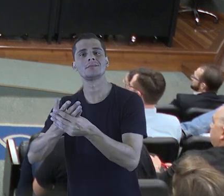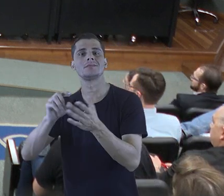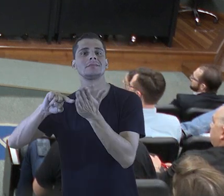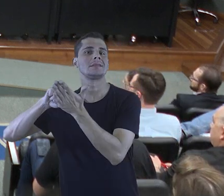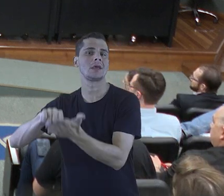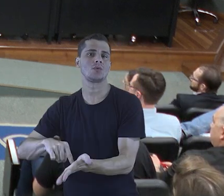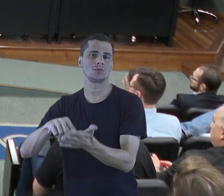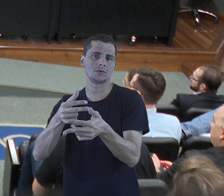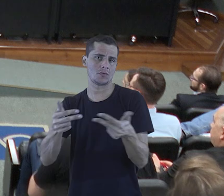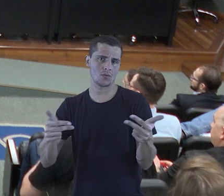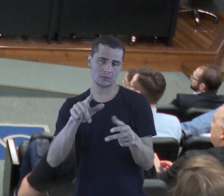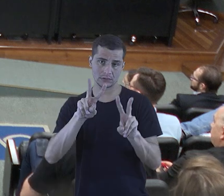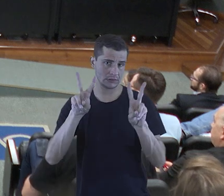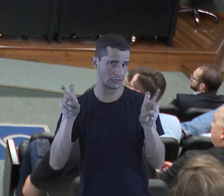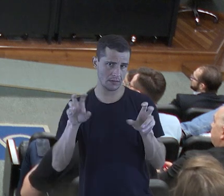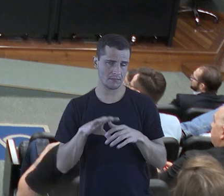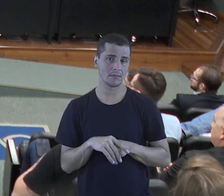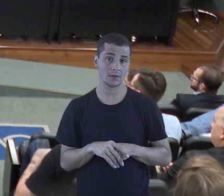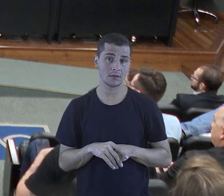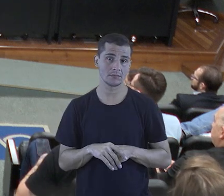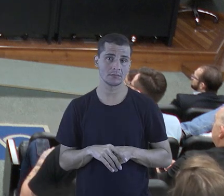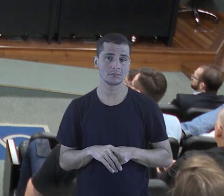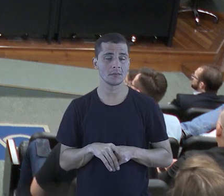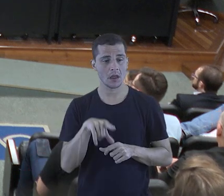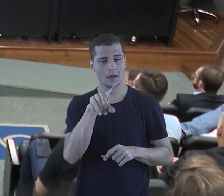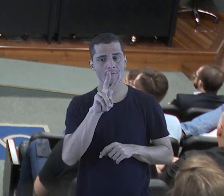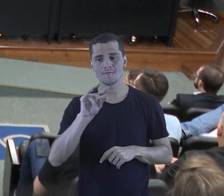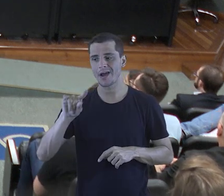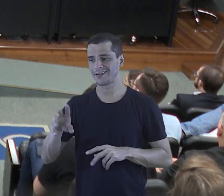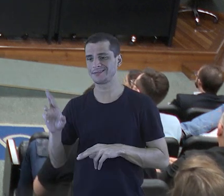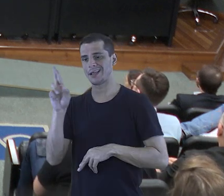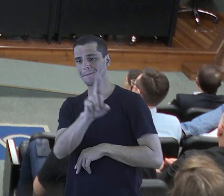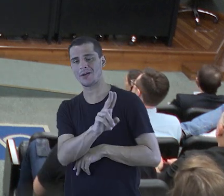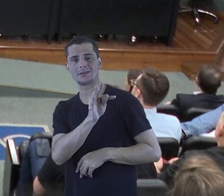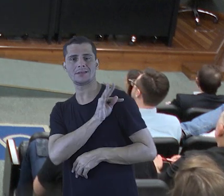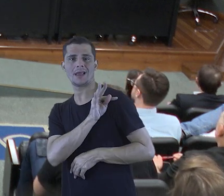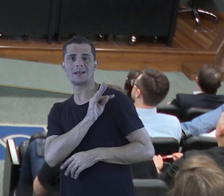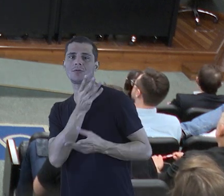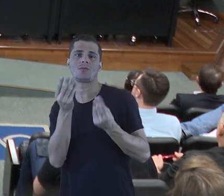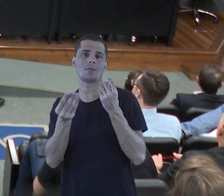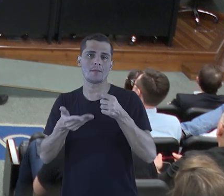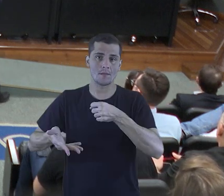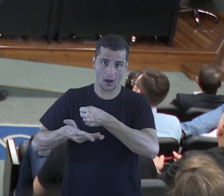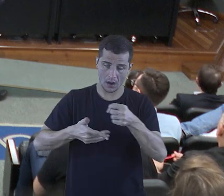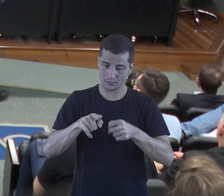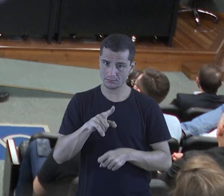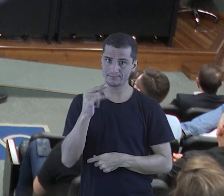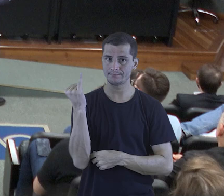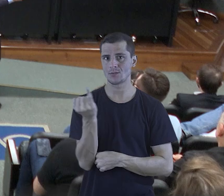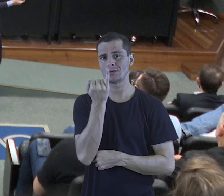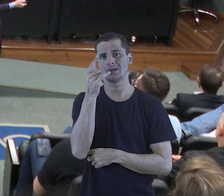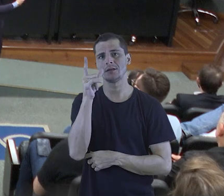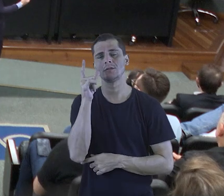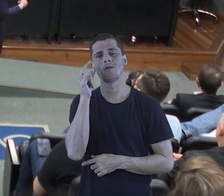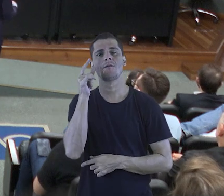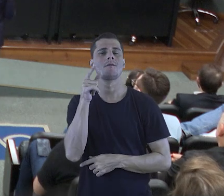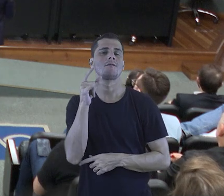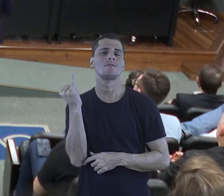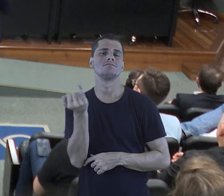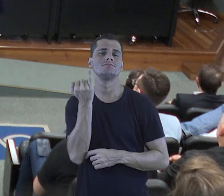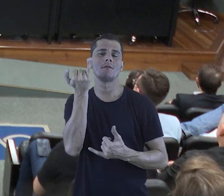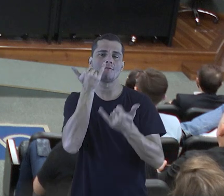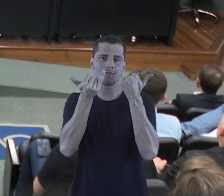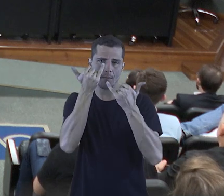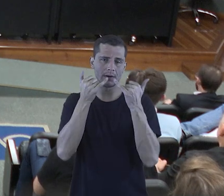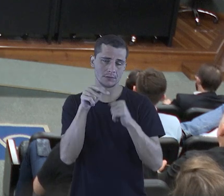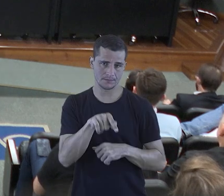gente vai ter que responder tecnicamente. Então, isso é importante. Quais são as bases legais de maneira muito rápida para não cansá-los?